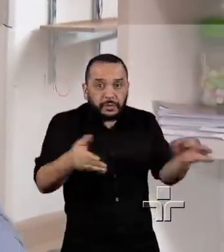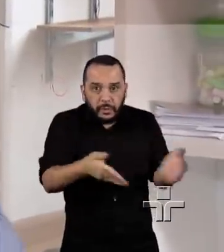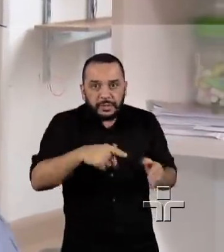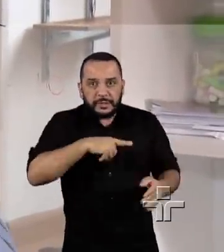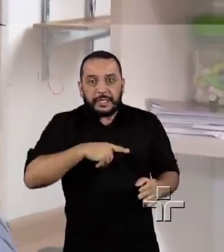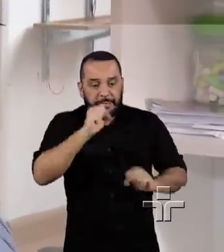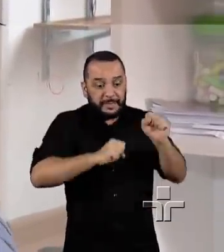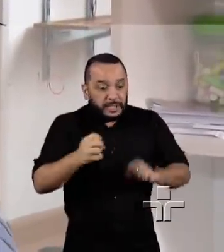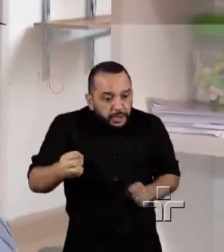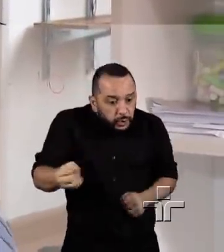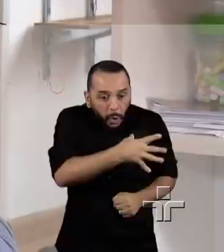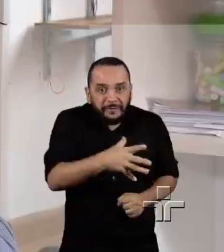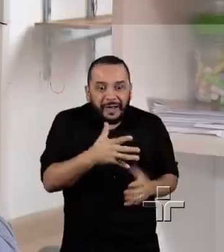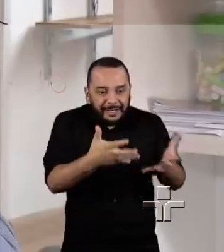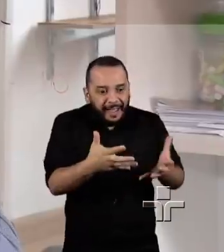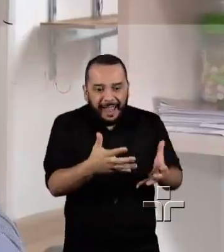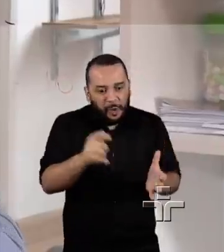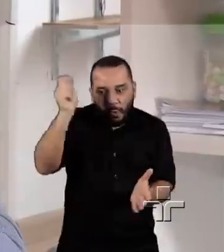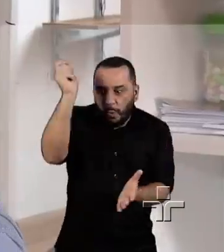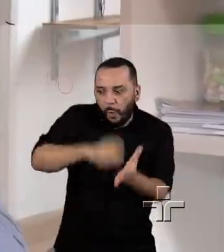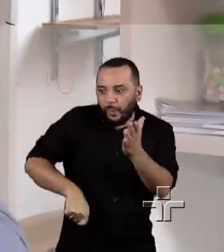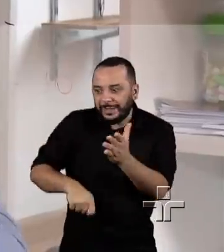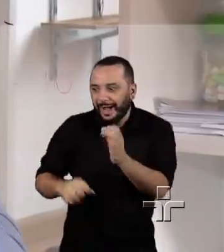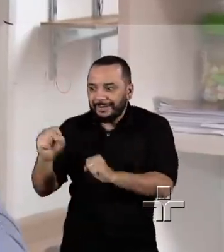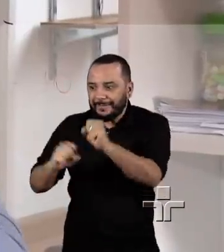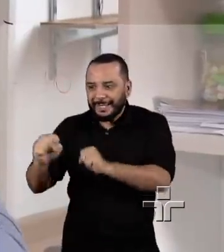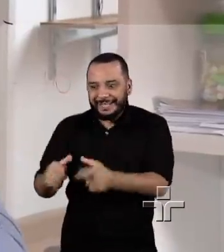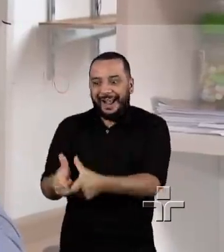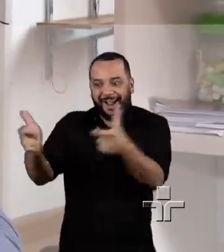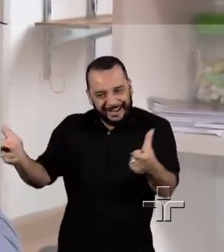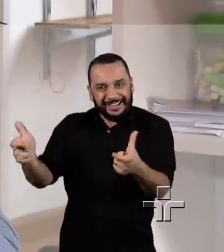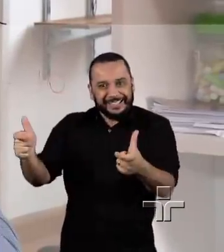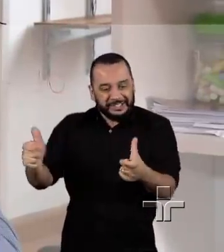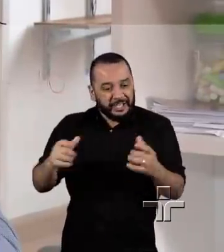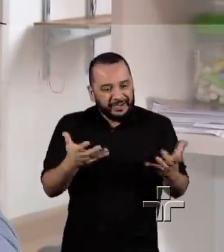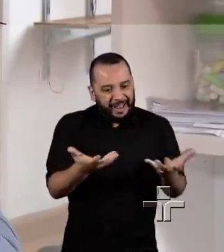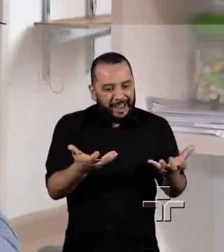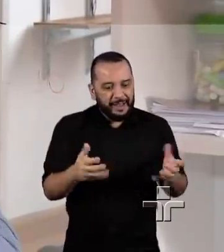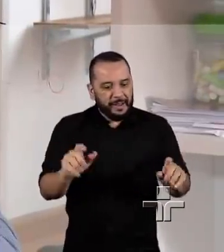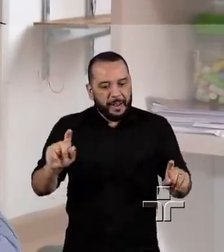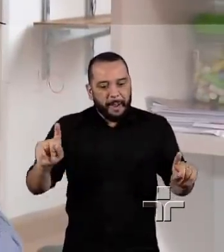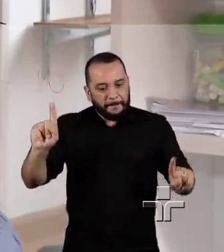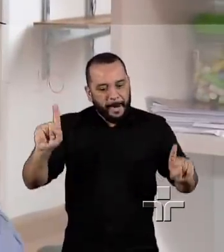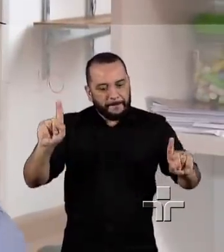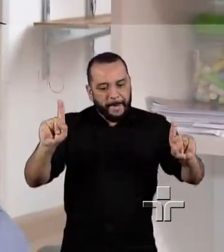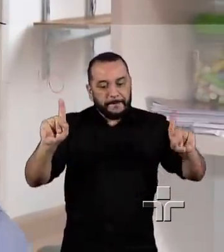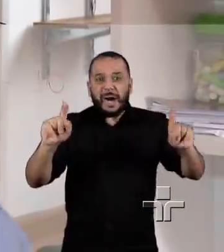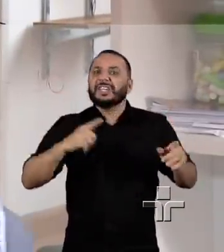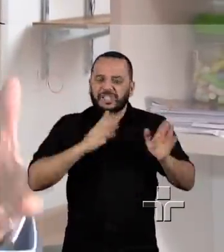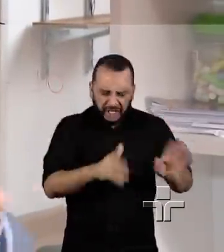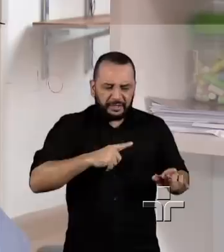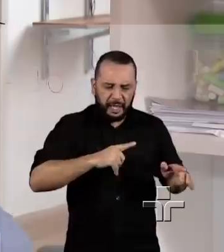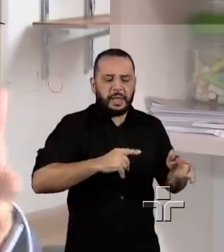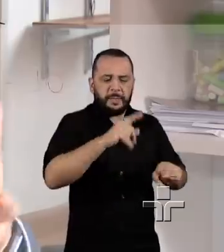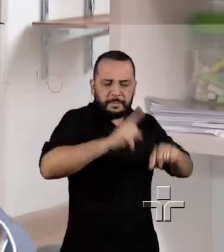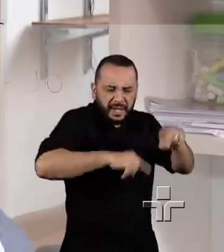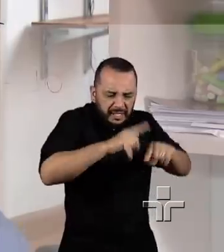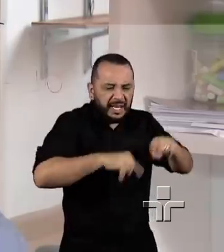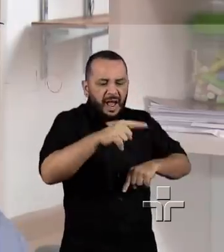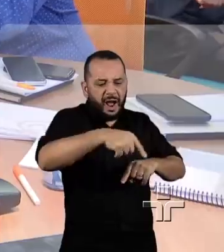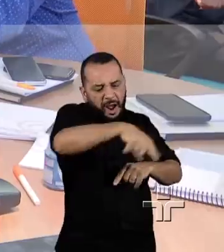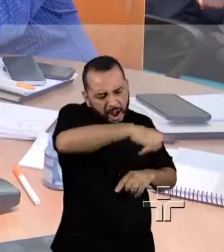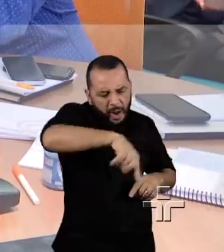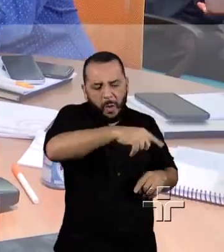serem contratadas. Elas buscam escalar o seu negócio. Então, na maior parte das vezes, elas já têm um produto mínimo viável, né,